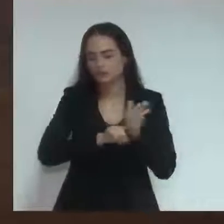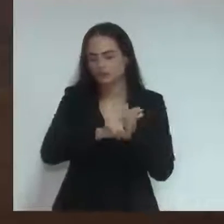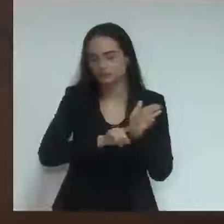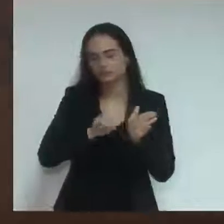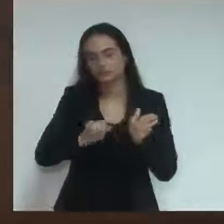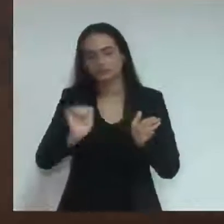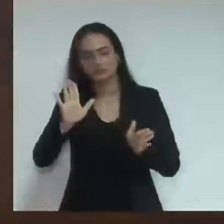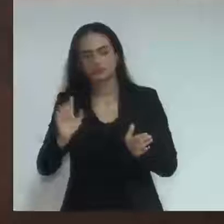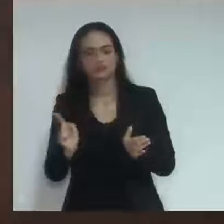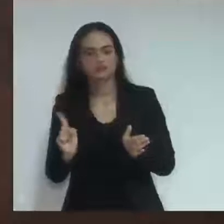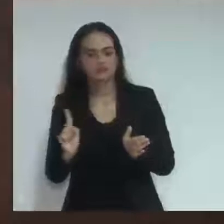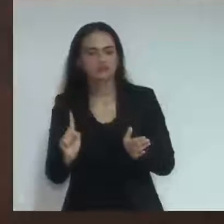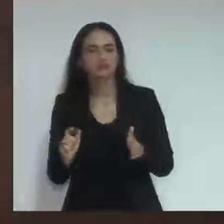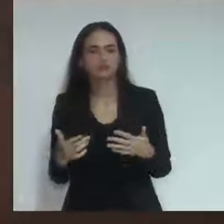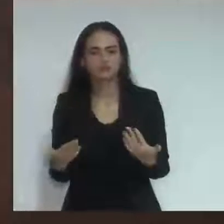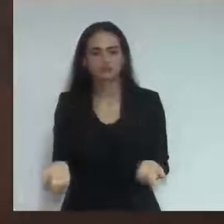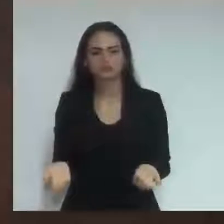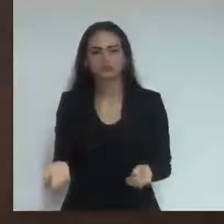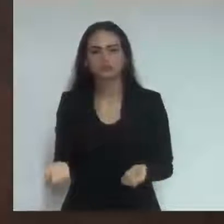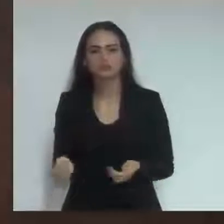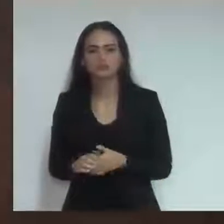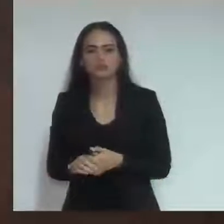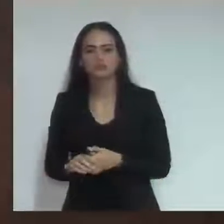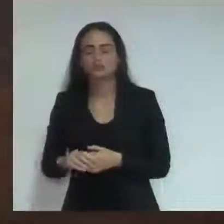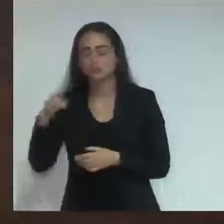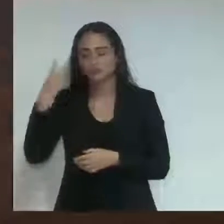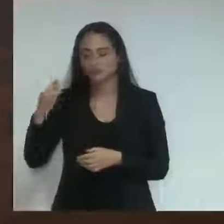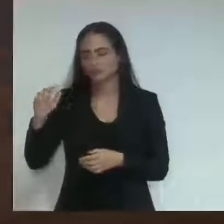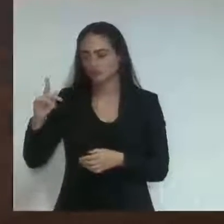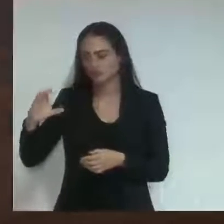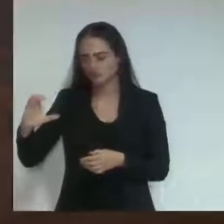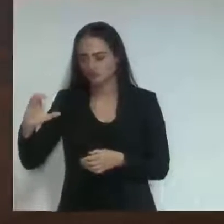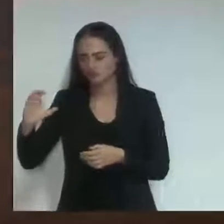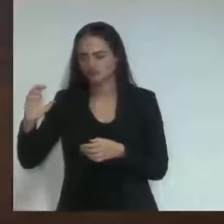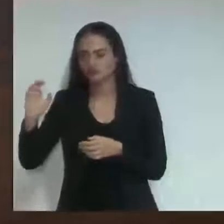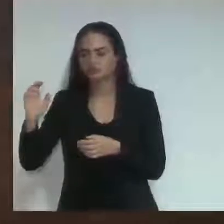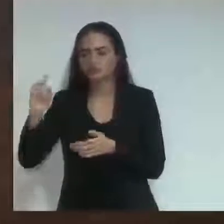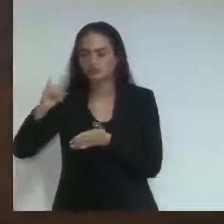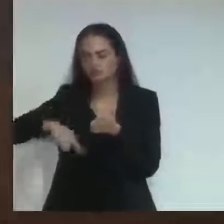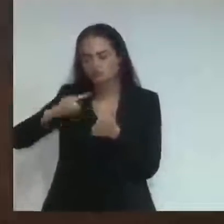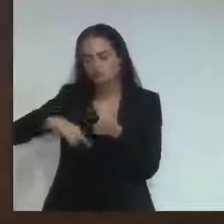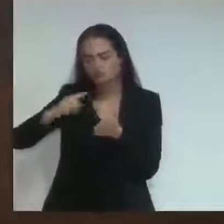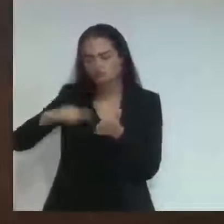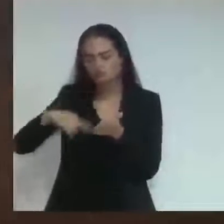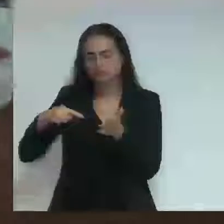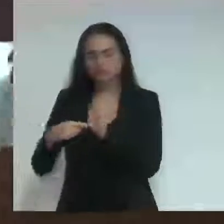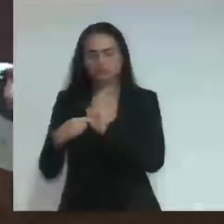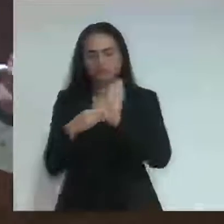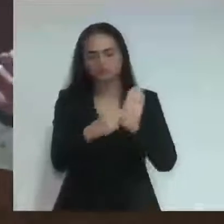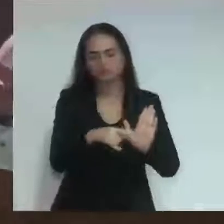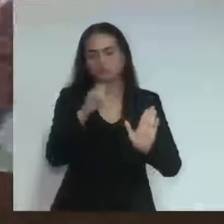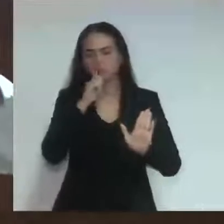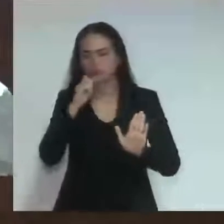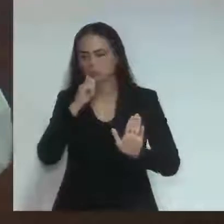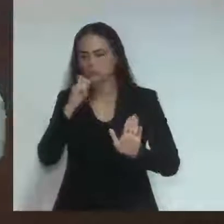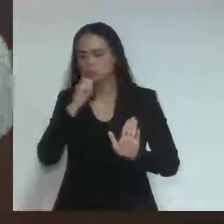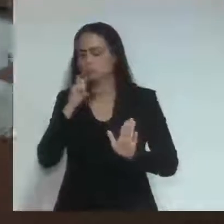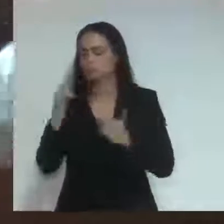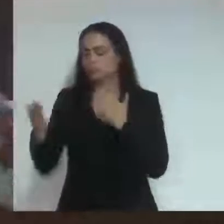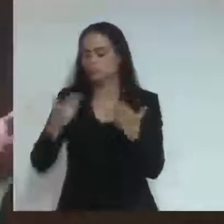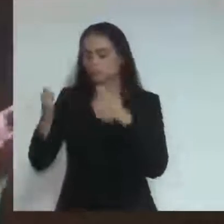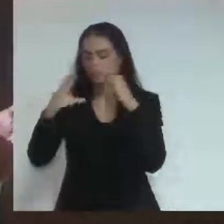o vereador Edson, na verdade, que apresentou, que preços de serviços da mesma empresa de Vinhedo para outros lugares